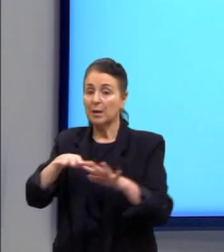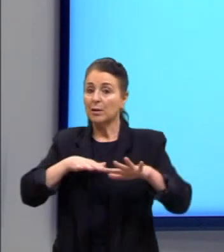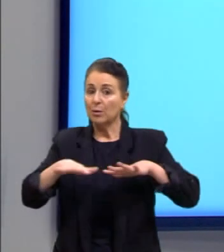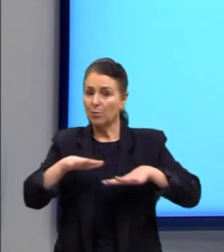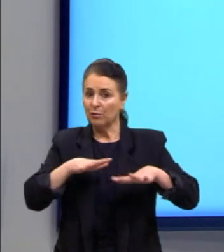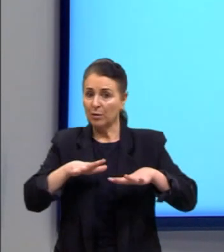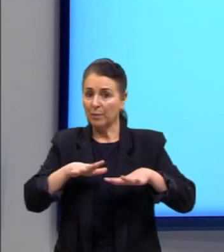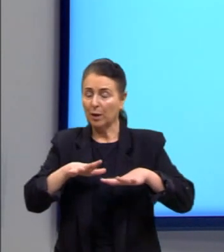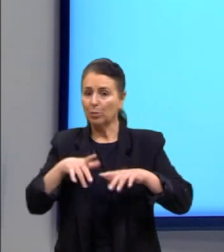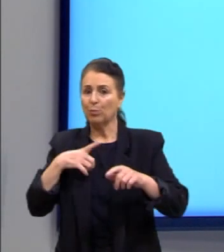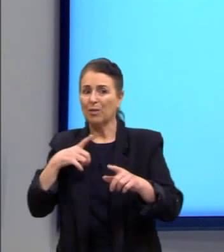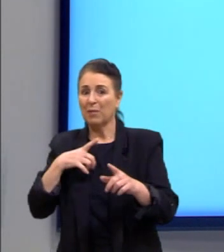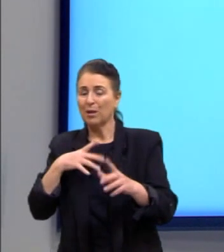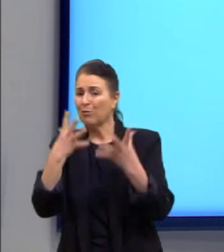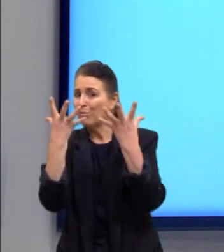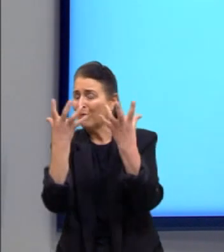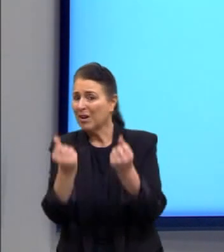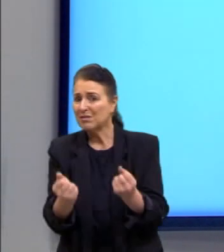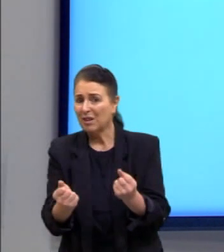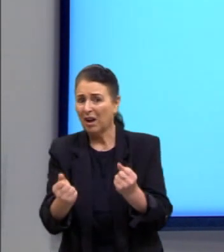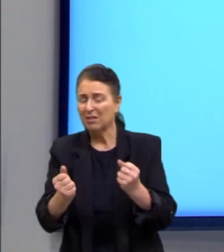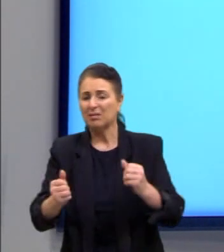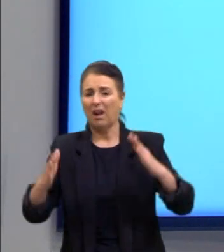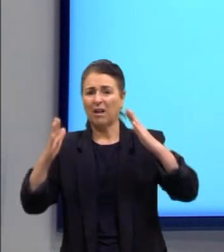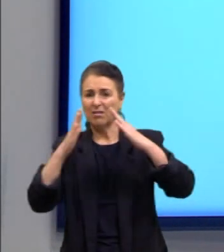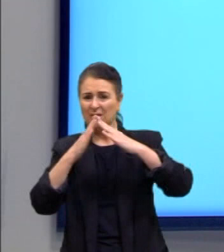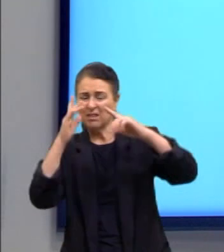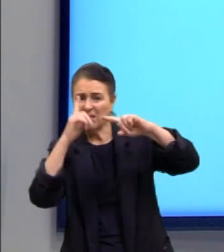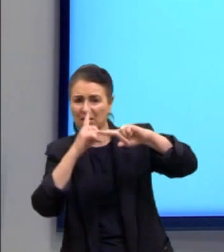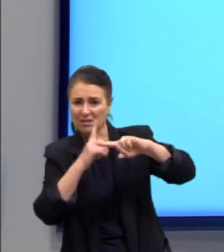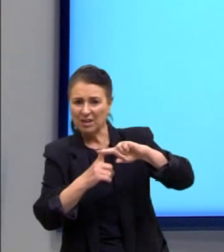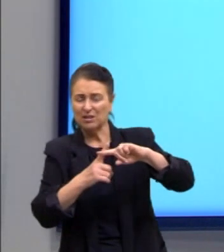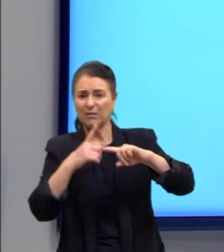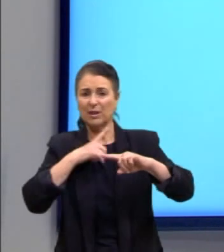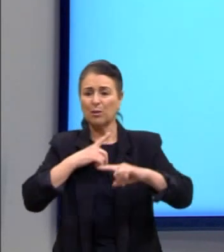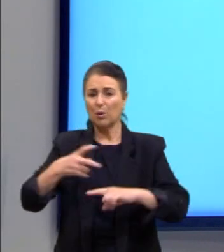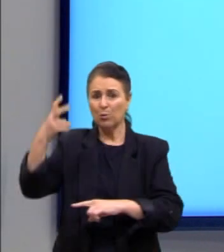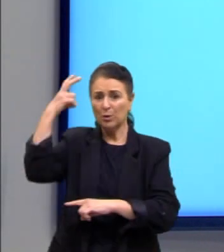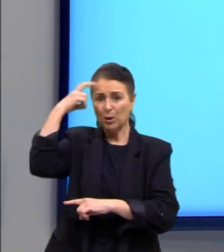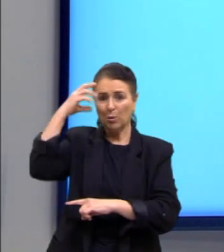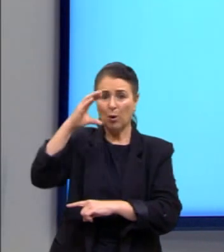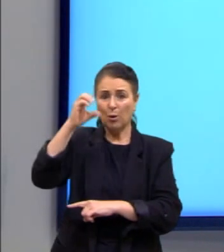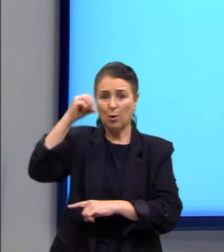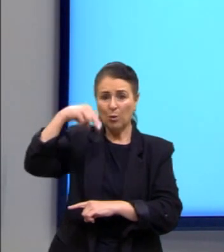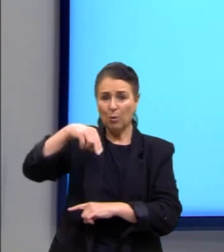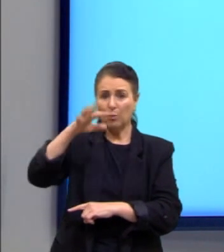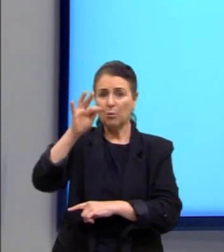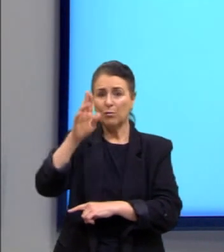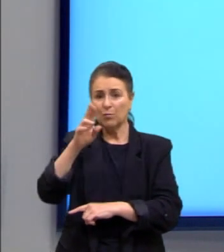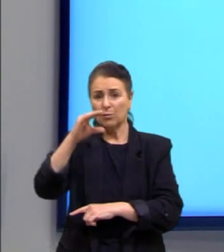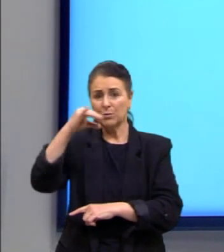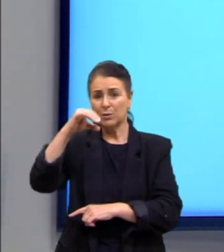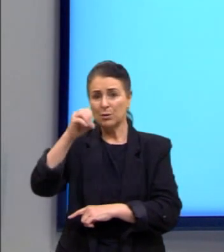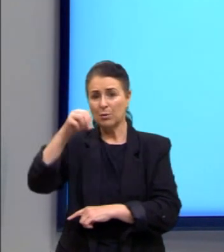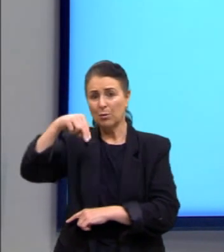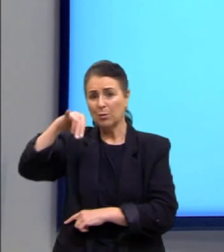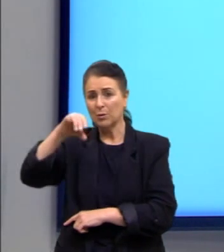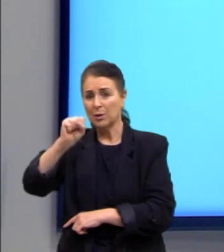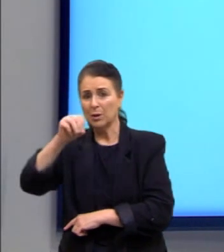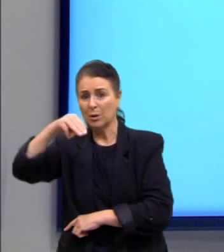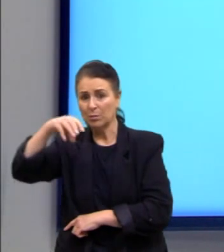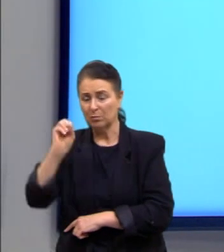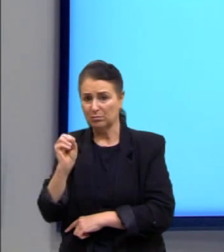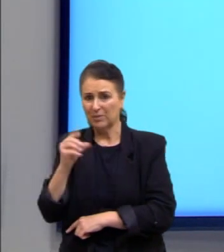templos religiosos da cultura do confucionismo né então ele vai ter um lado de repressão vai ter um lado que ele é bem